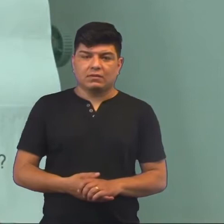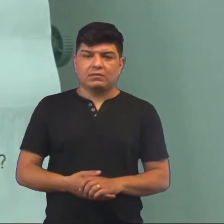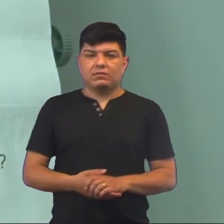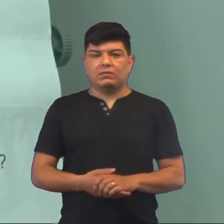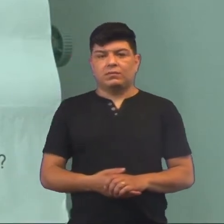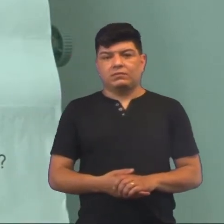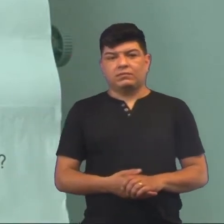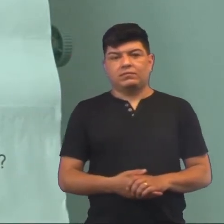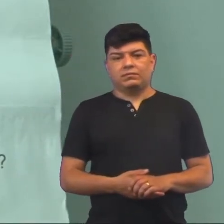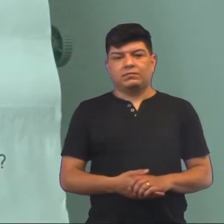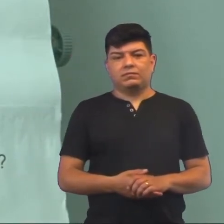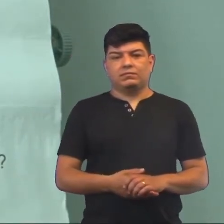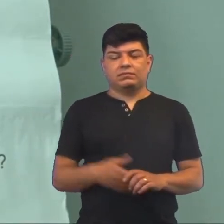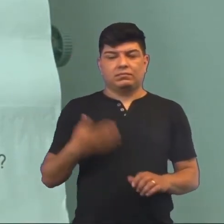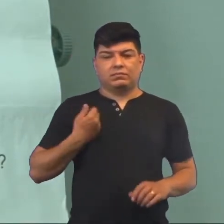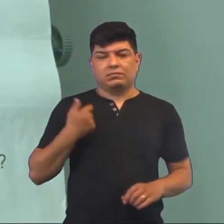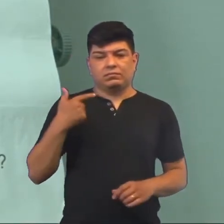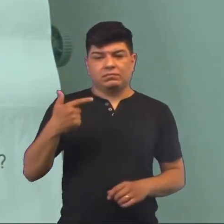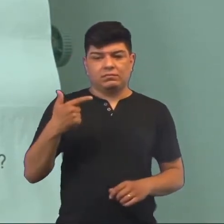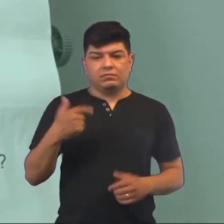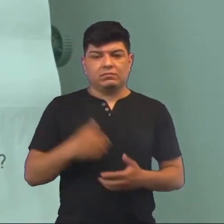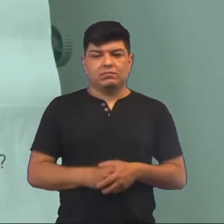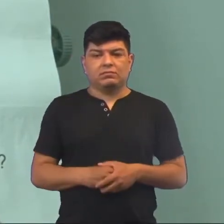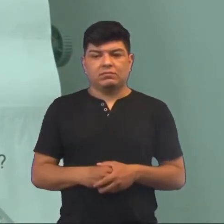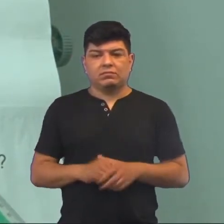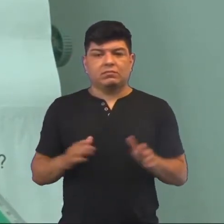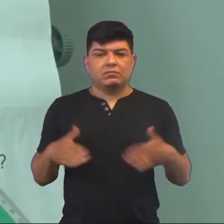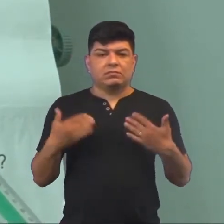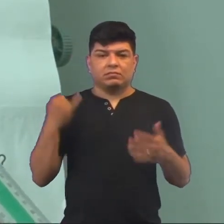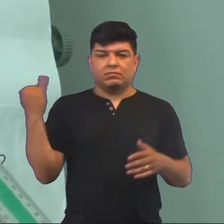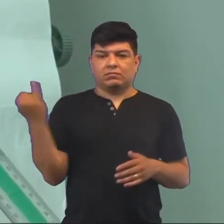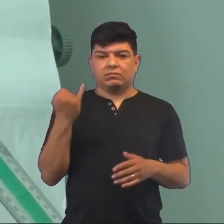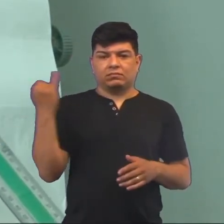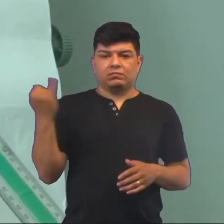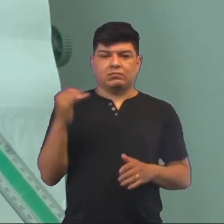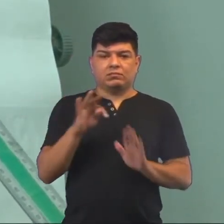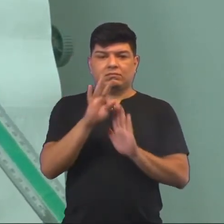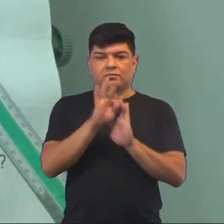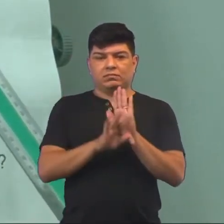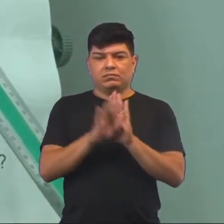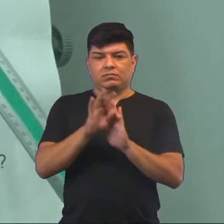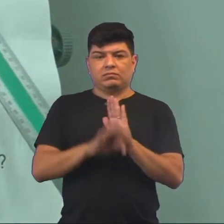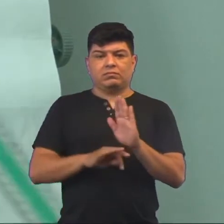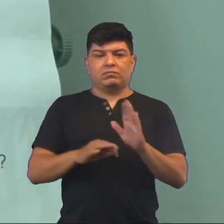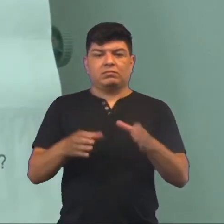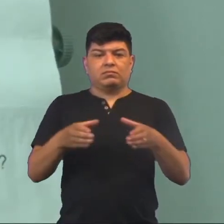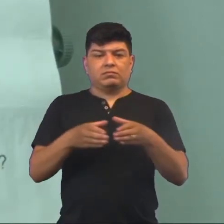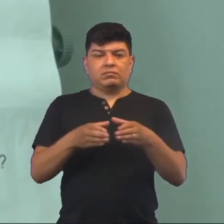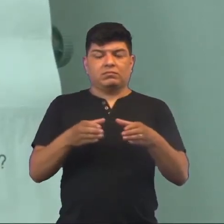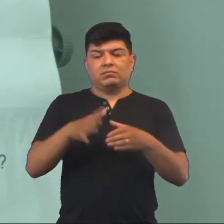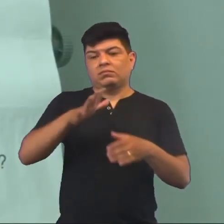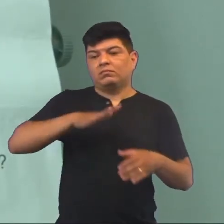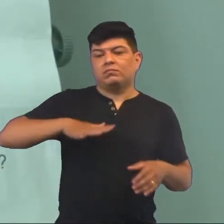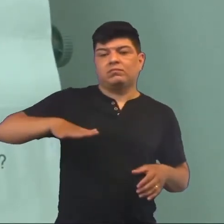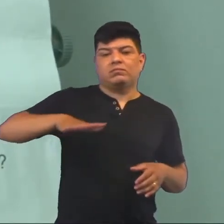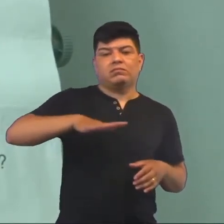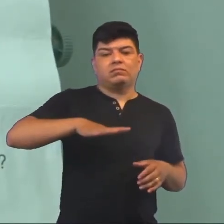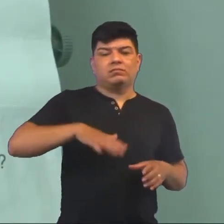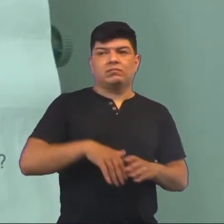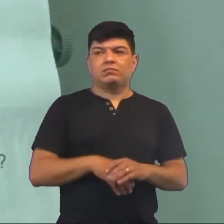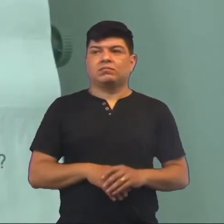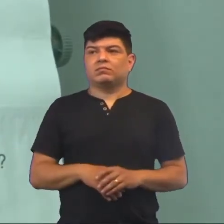ok? Questão 2. Qual a importância desse tipo de texto para a comunidade em